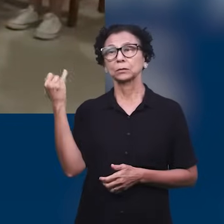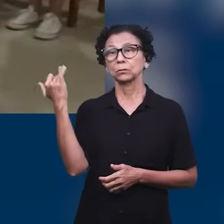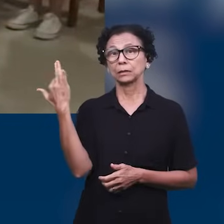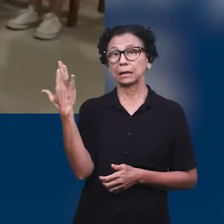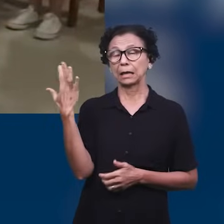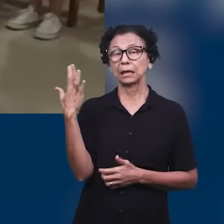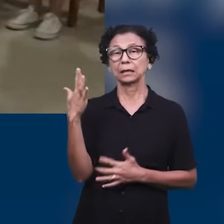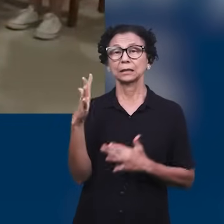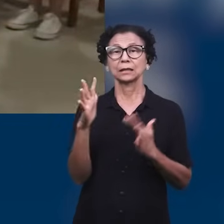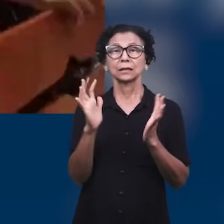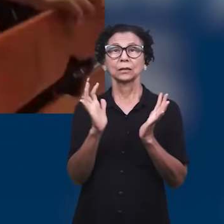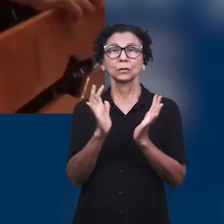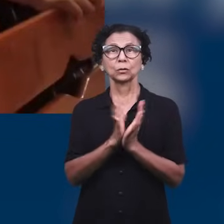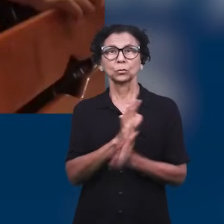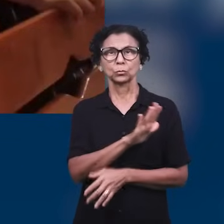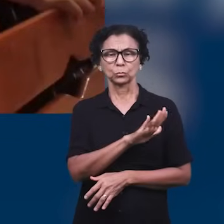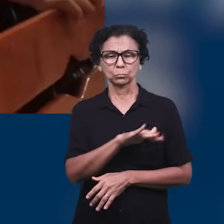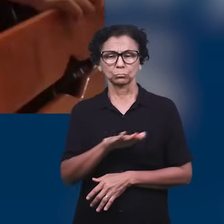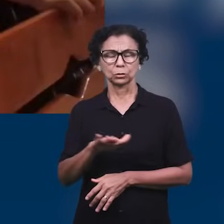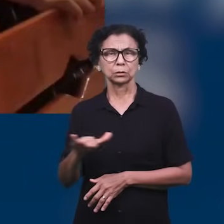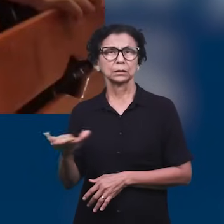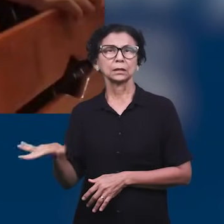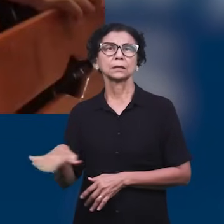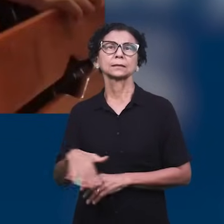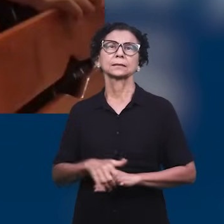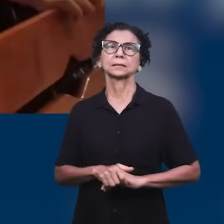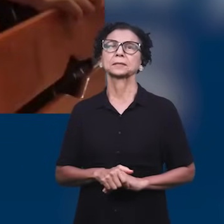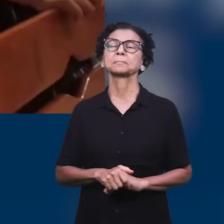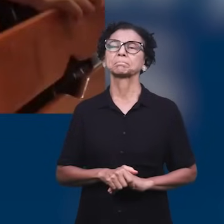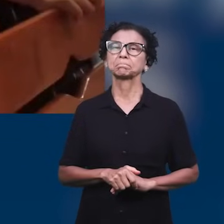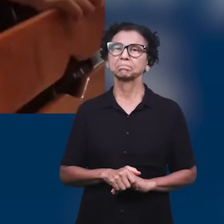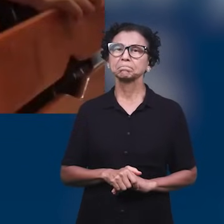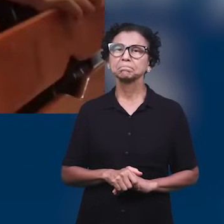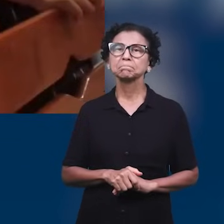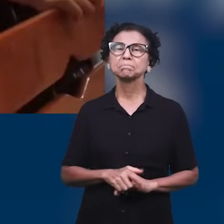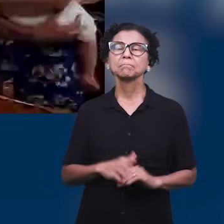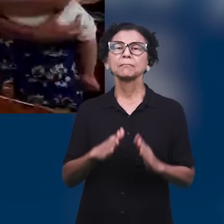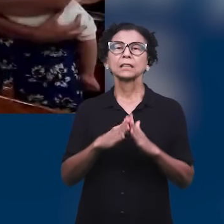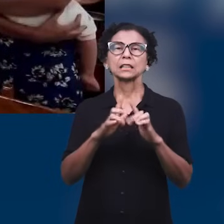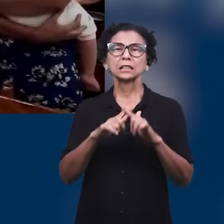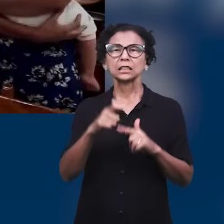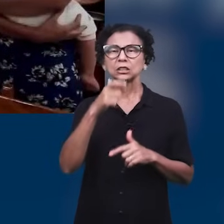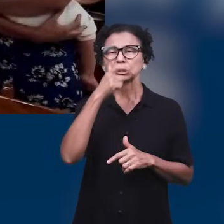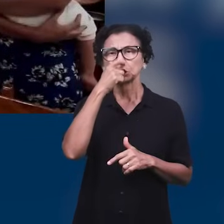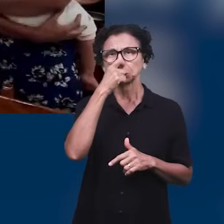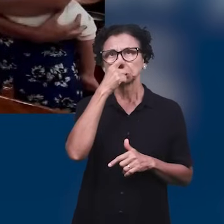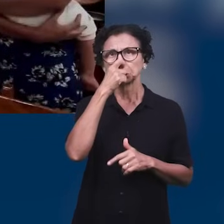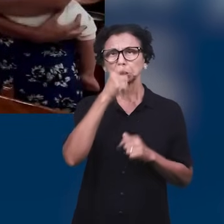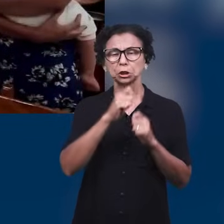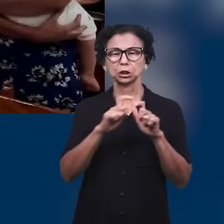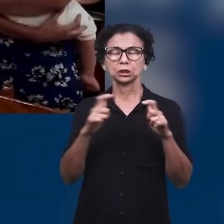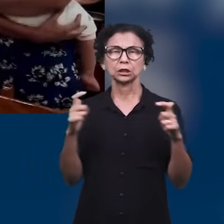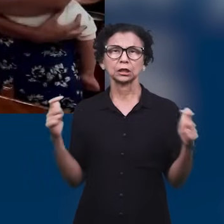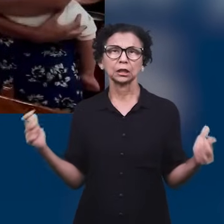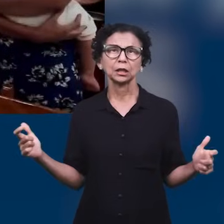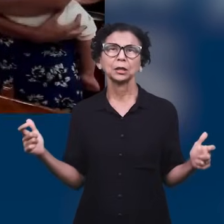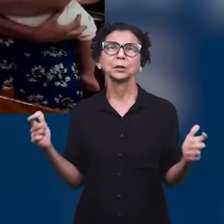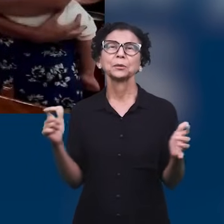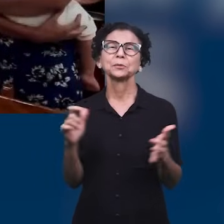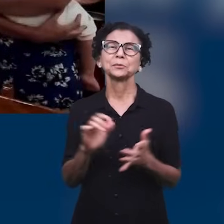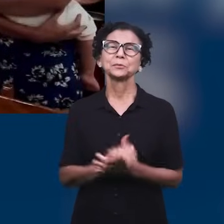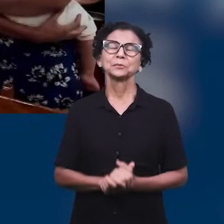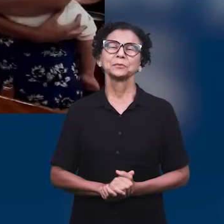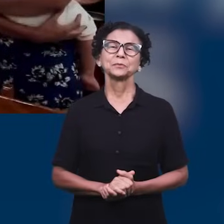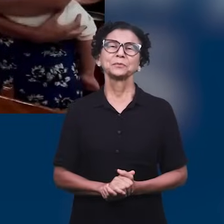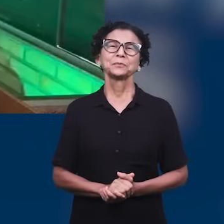crianças, uma convocação assim extraordinária. Foi algo assim notável na vida dos pais, das crianças,